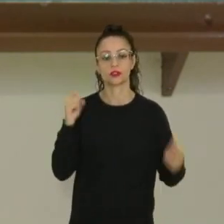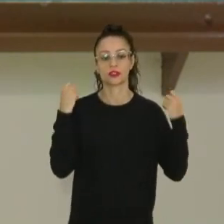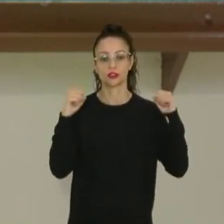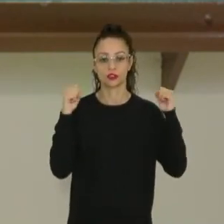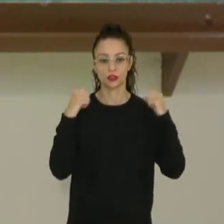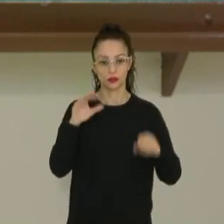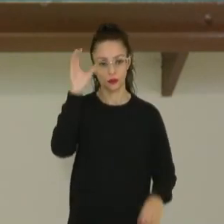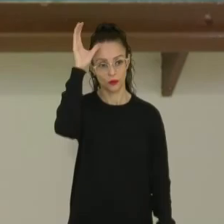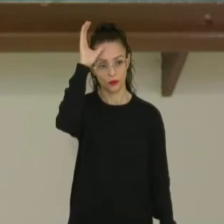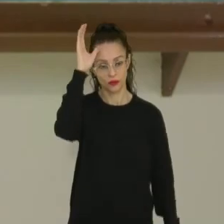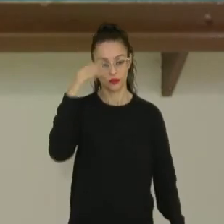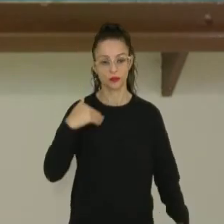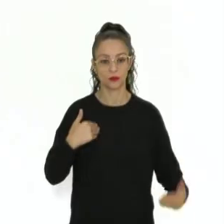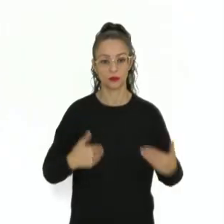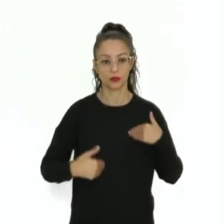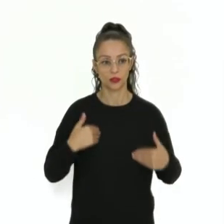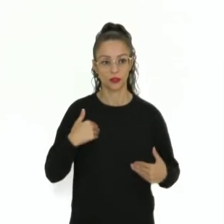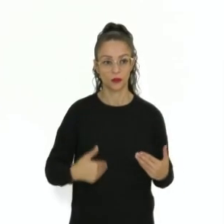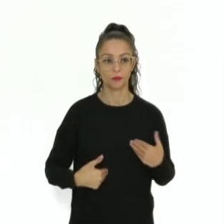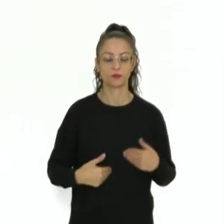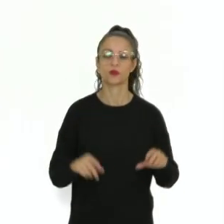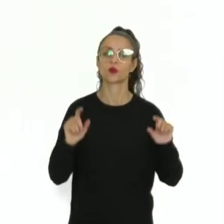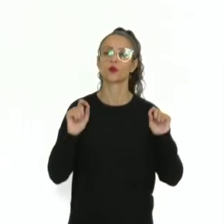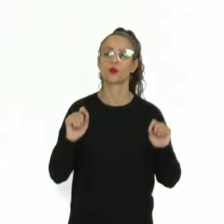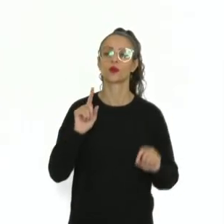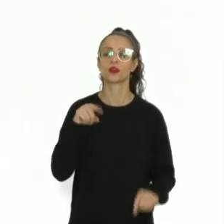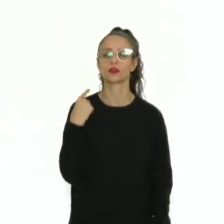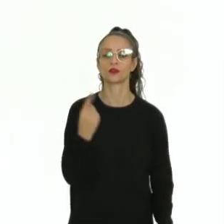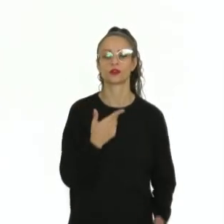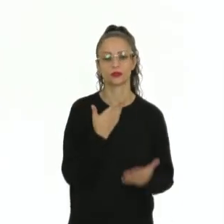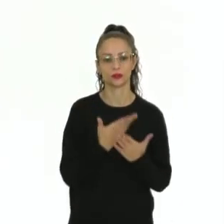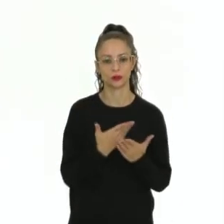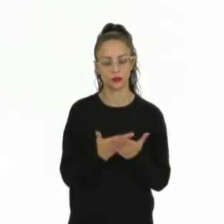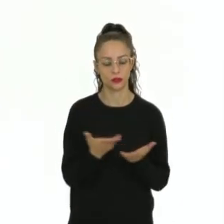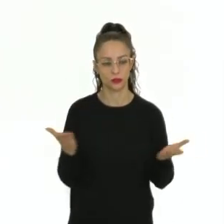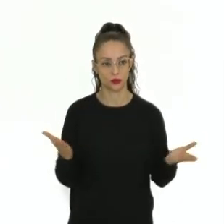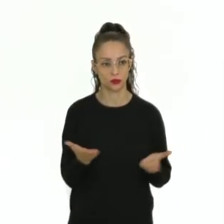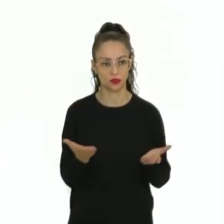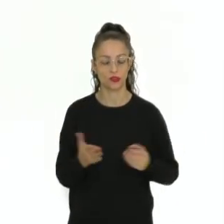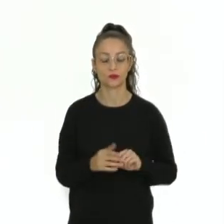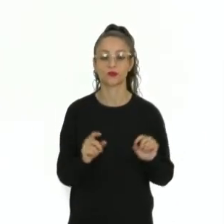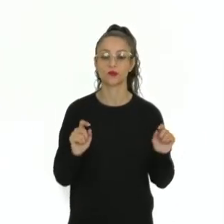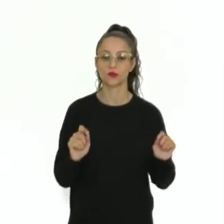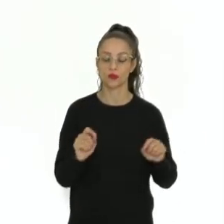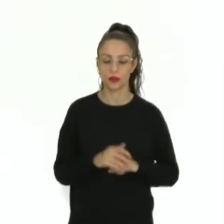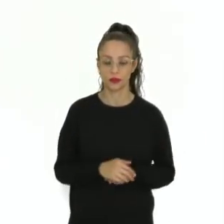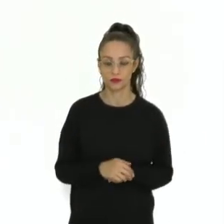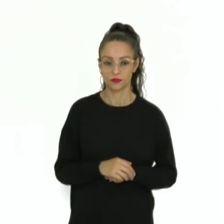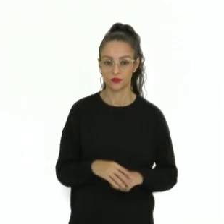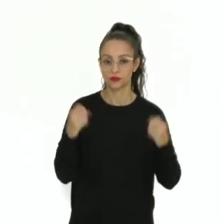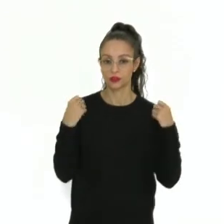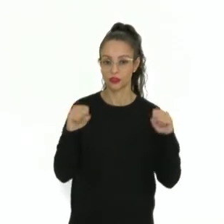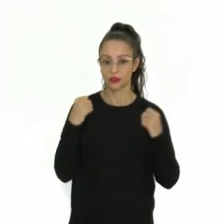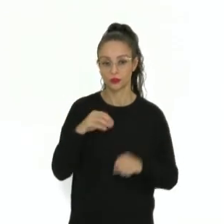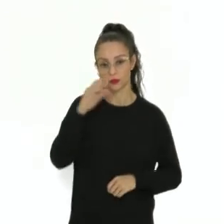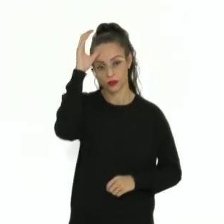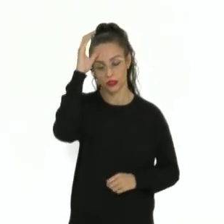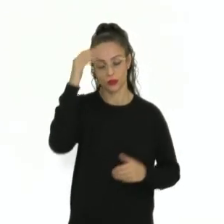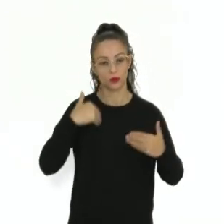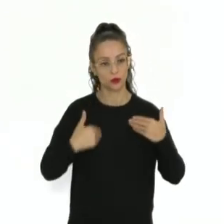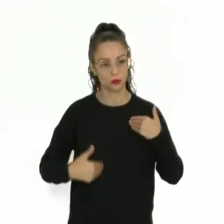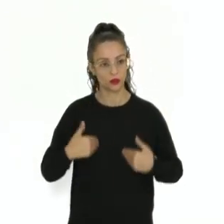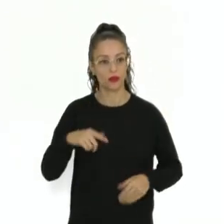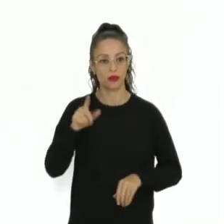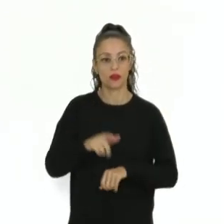de conscientização corporal. E o que nós estudamos? Então, nós vimos que a ginástica de conscientização corporal